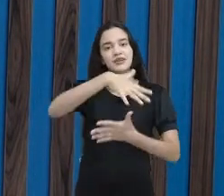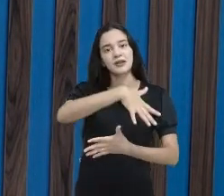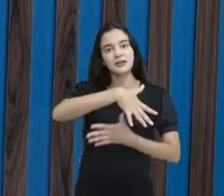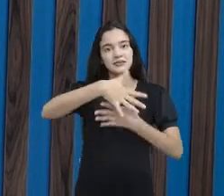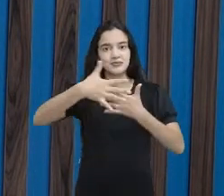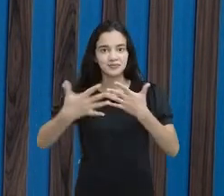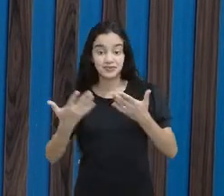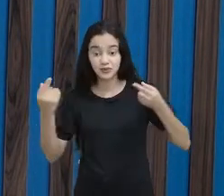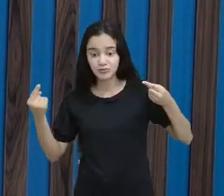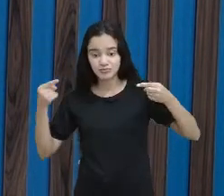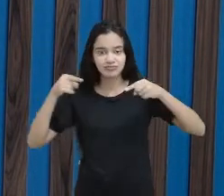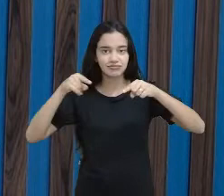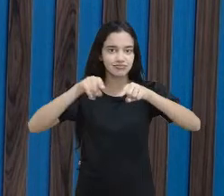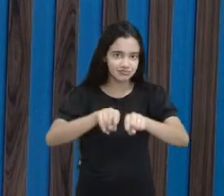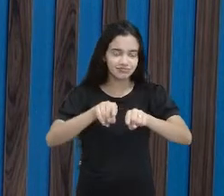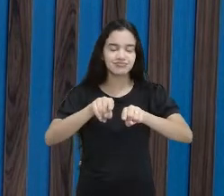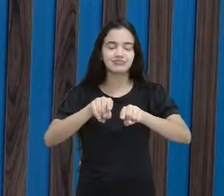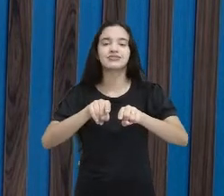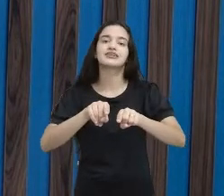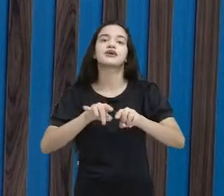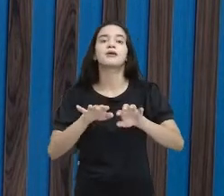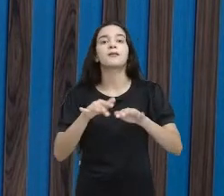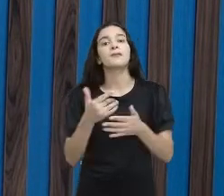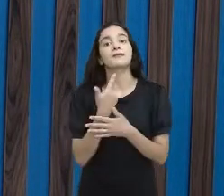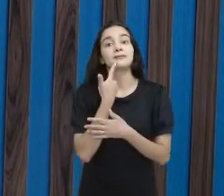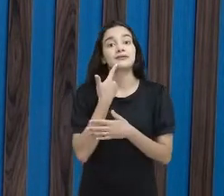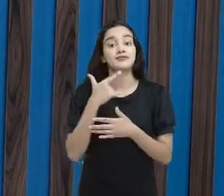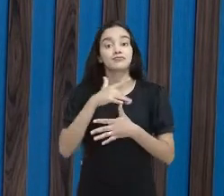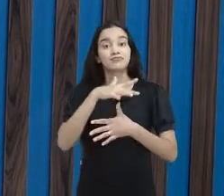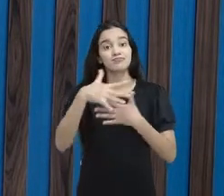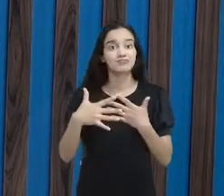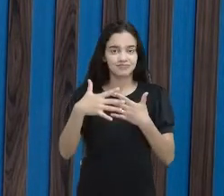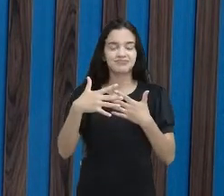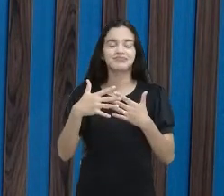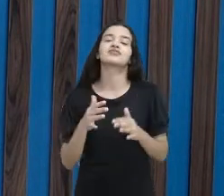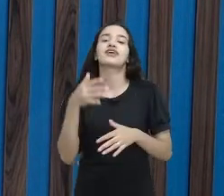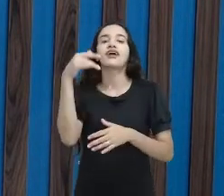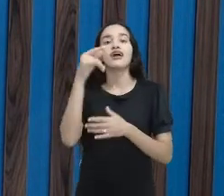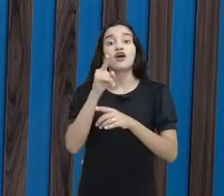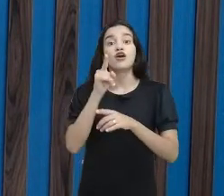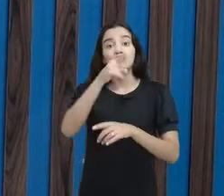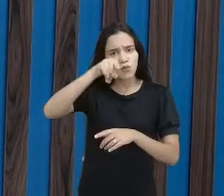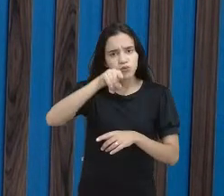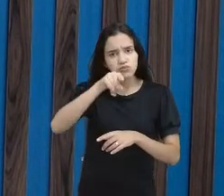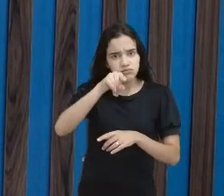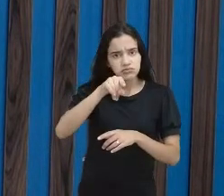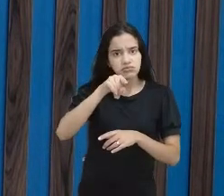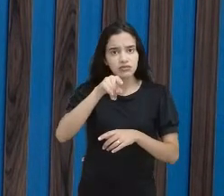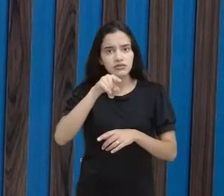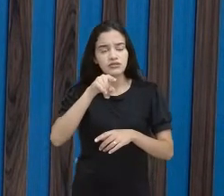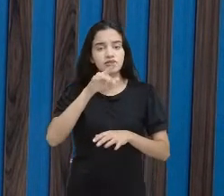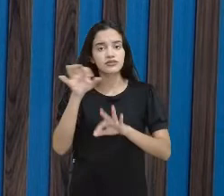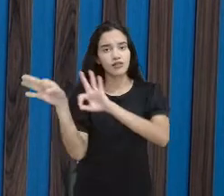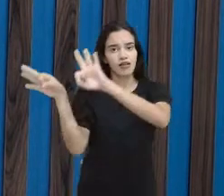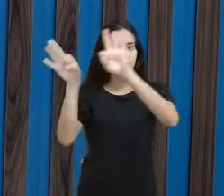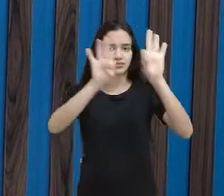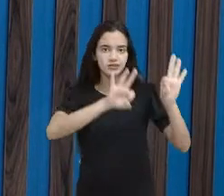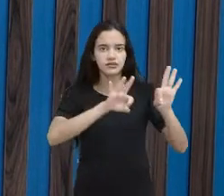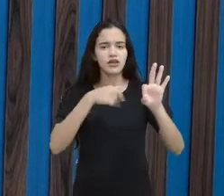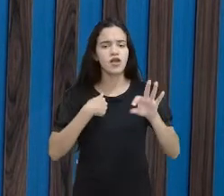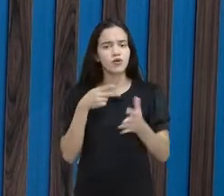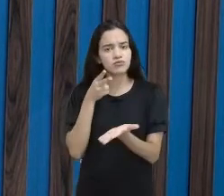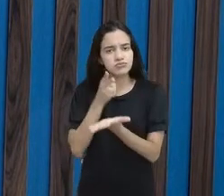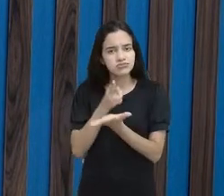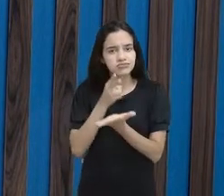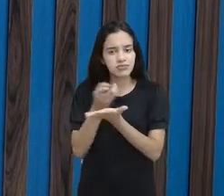tradução simultânea, né, aí para a língua brasileira de sinais. Então, vocês que estão aí nos assistindo, eu sempre